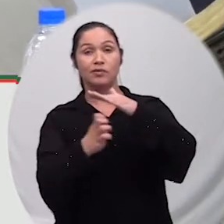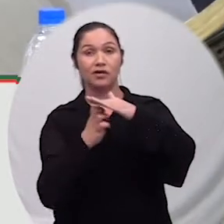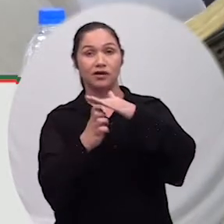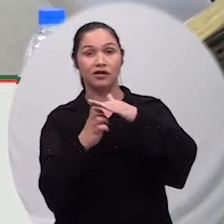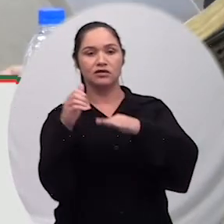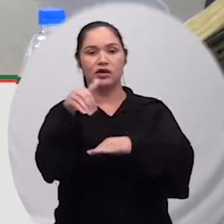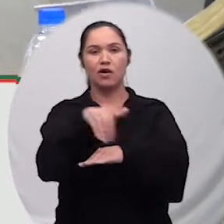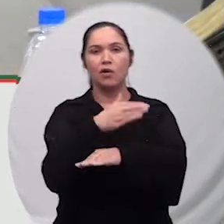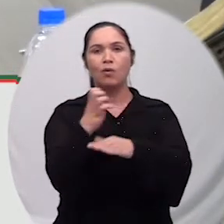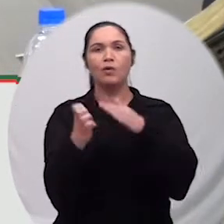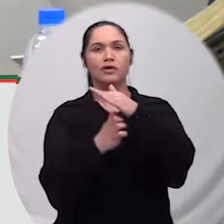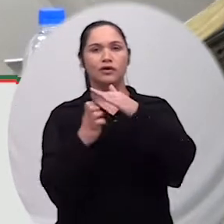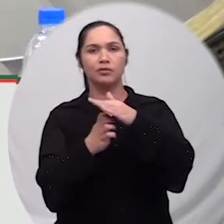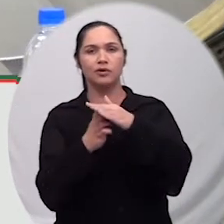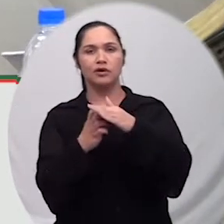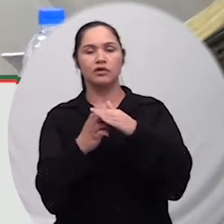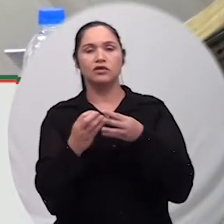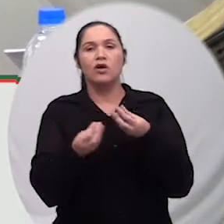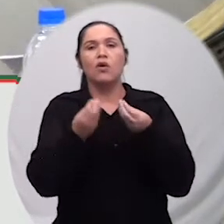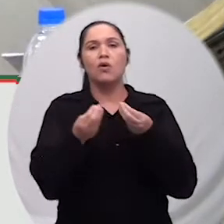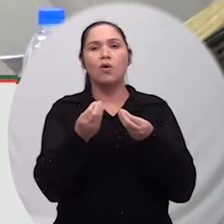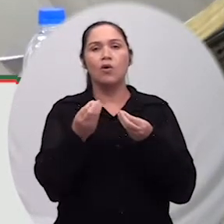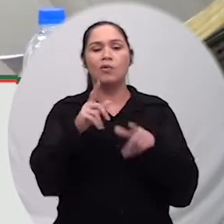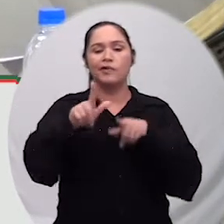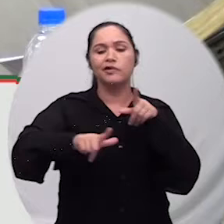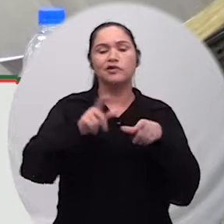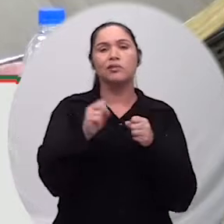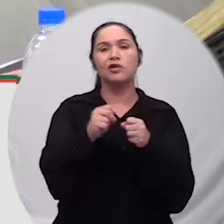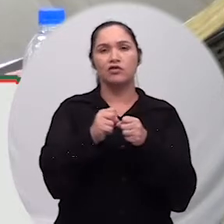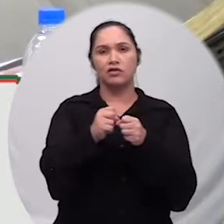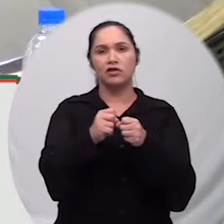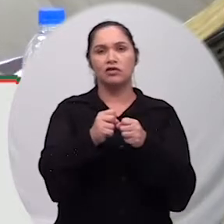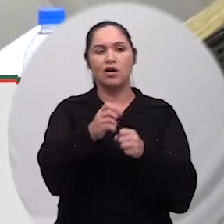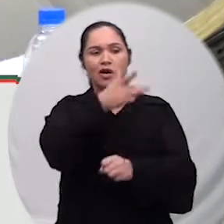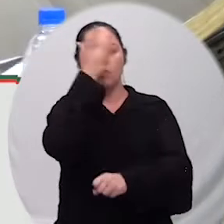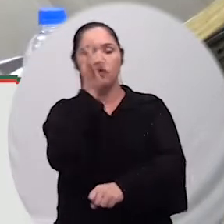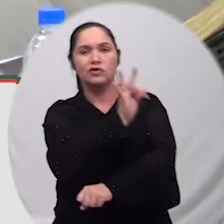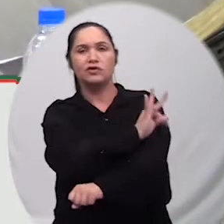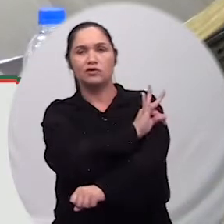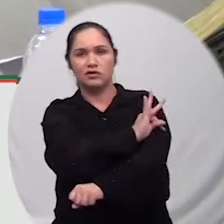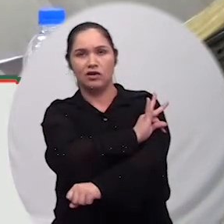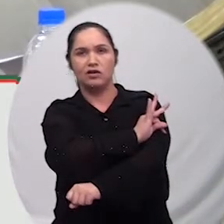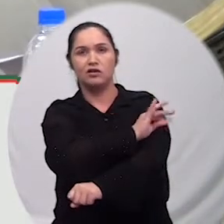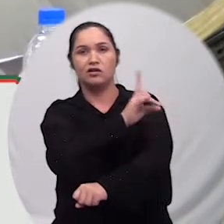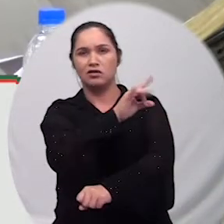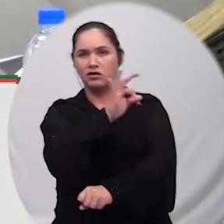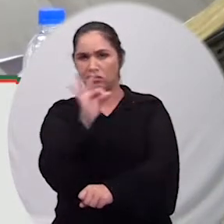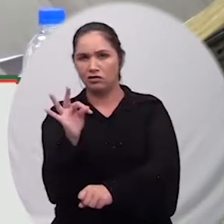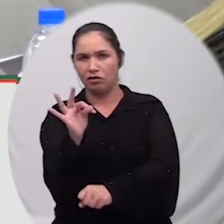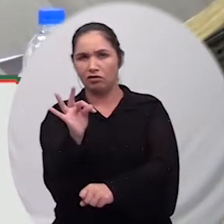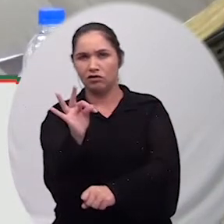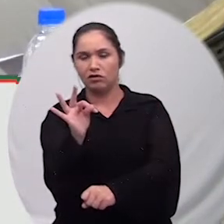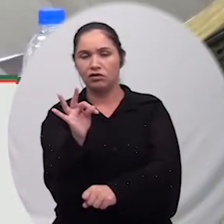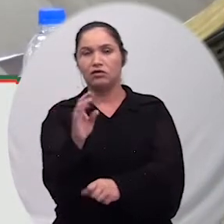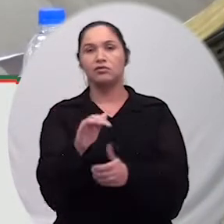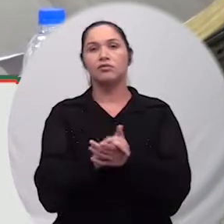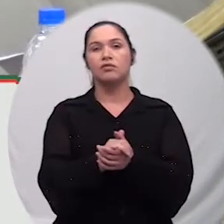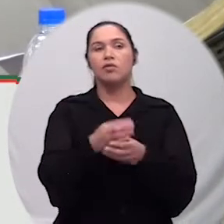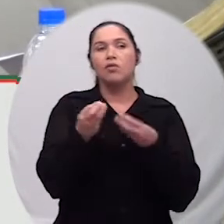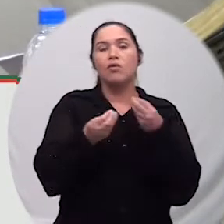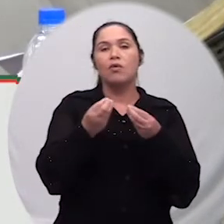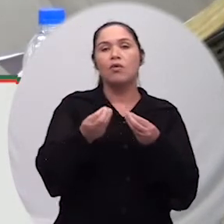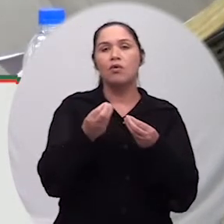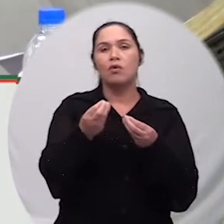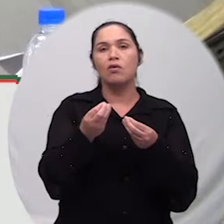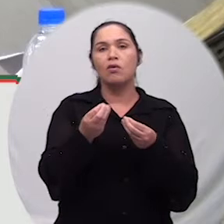são acompanhados por técnico devidamente habilitados da DTT? Para a realização dos serviços